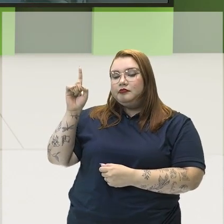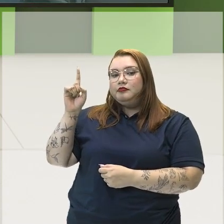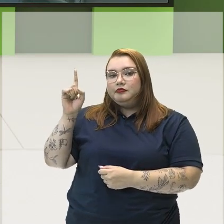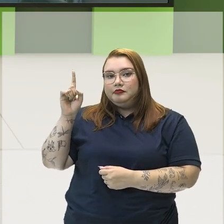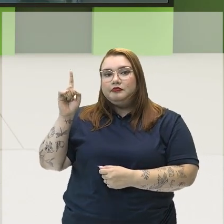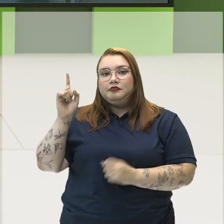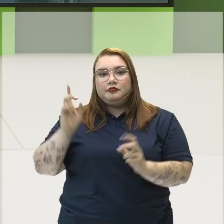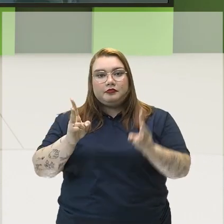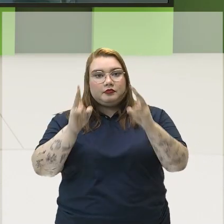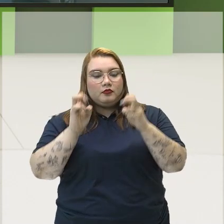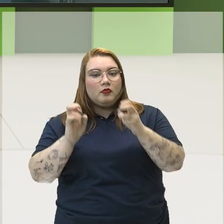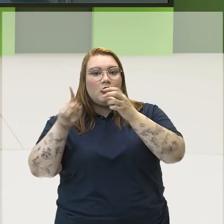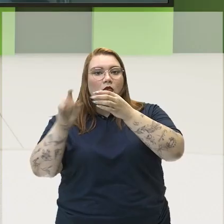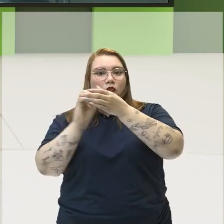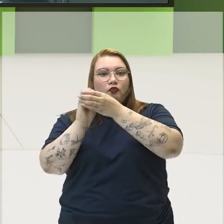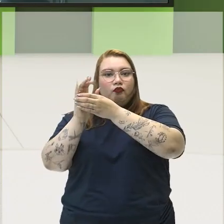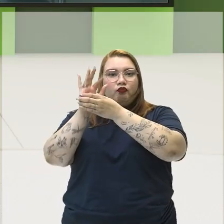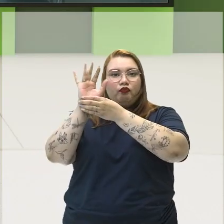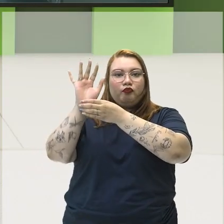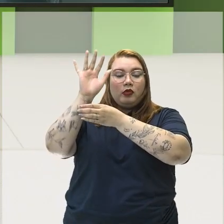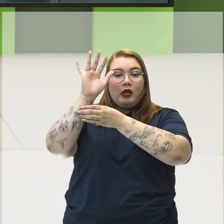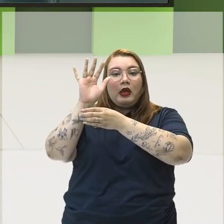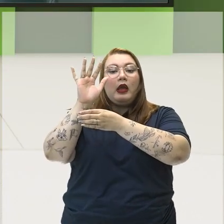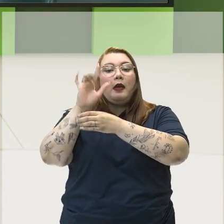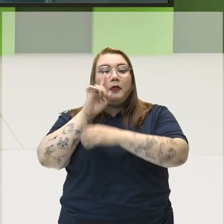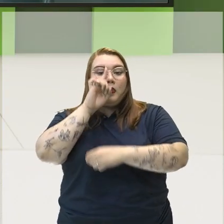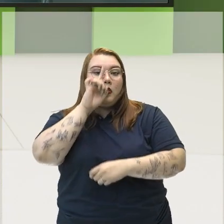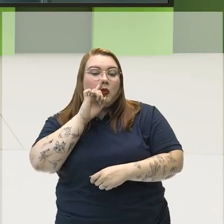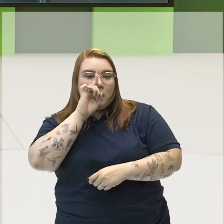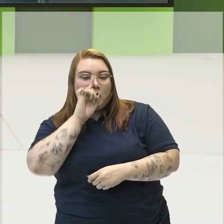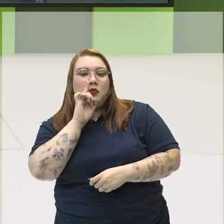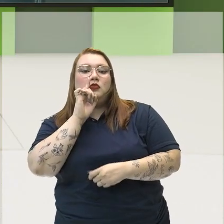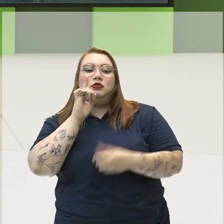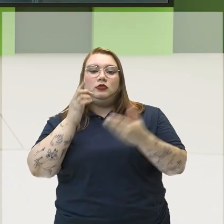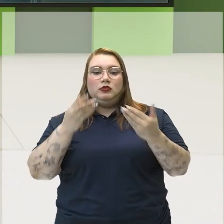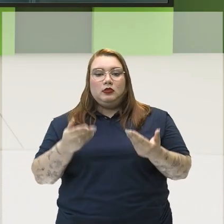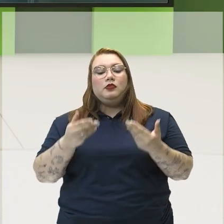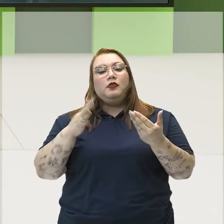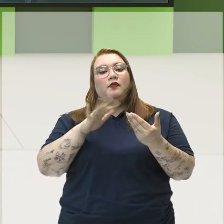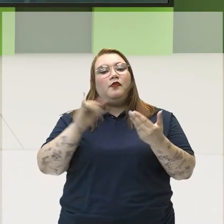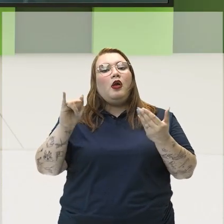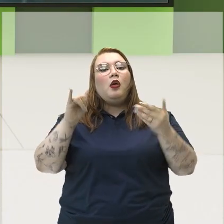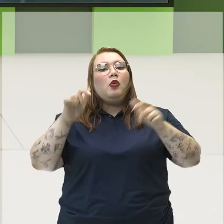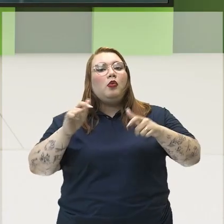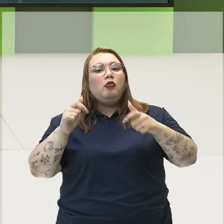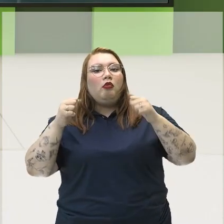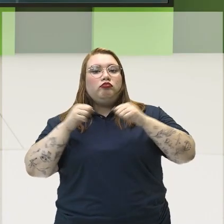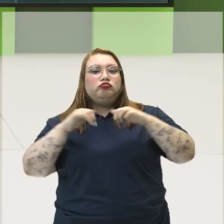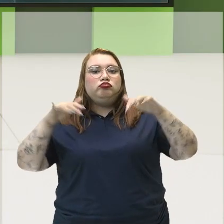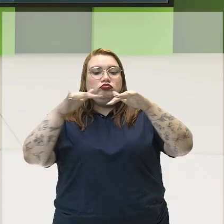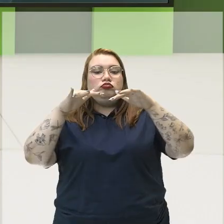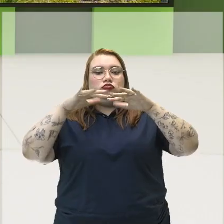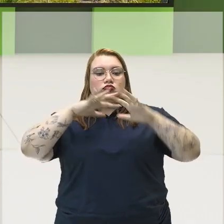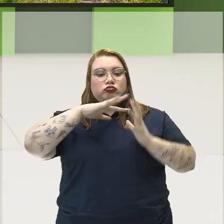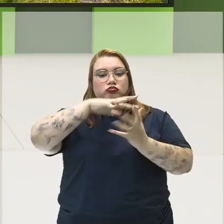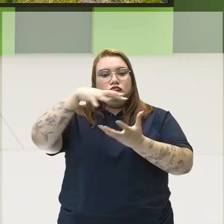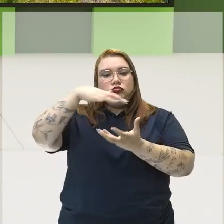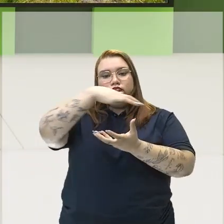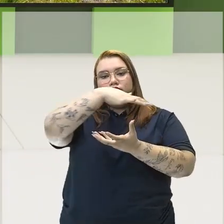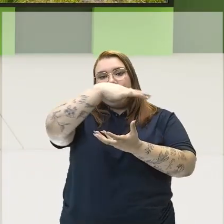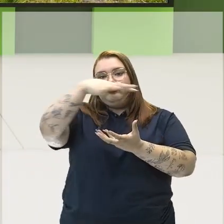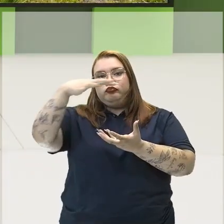imagens. Essas fumaças, elas são tóxicas, né? Elas são liberadas, elas vão para onde? Para a atmosfera. O que